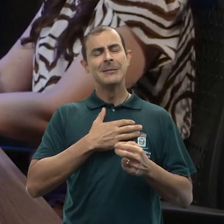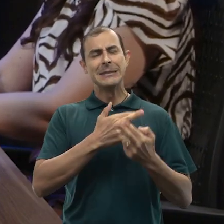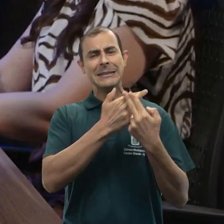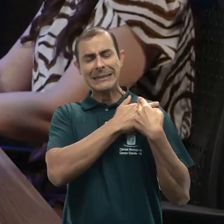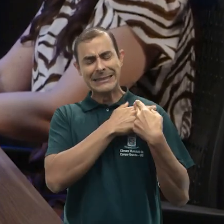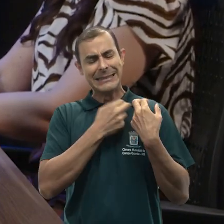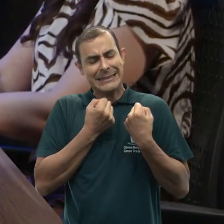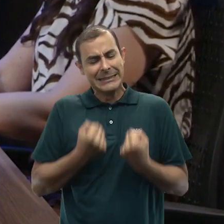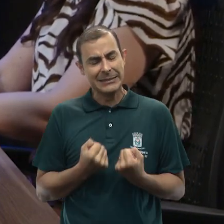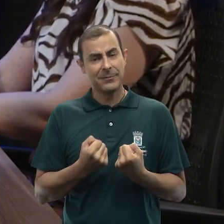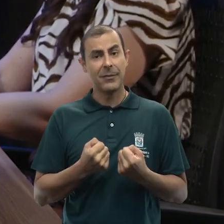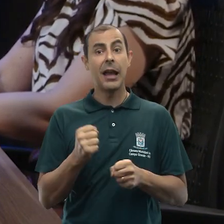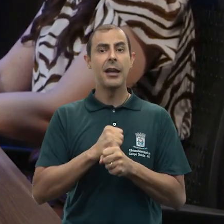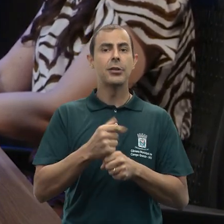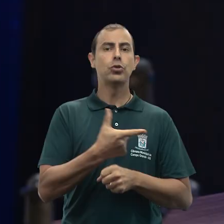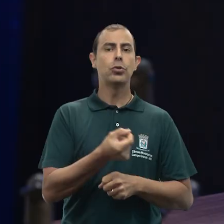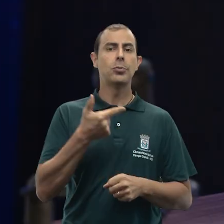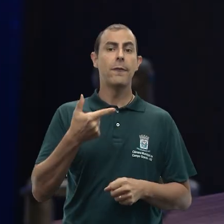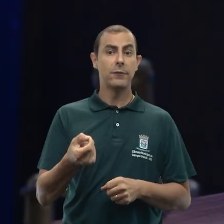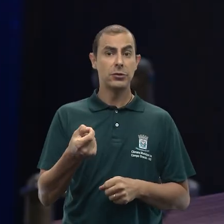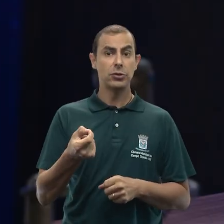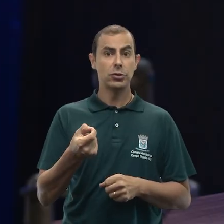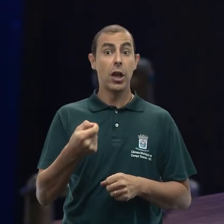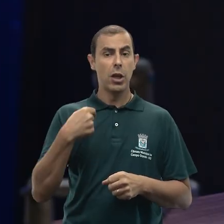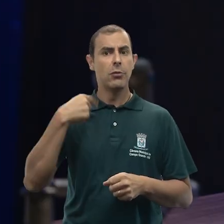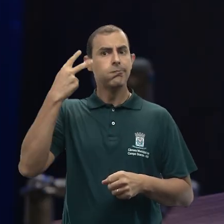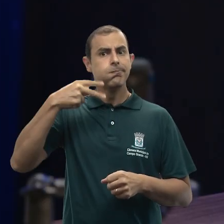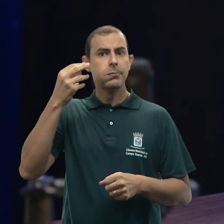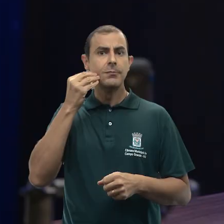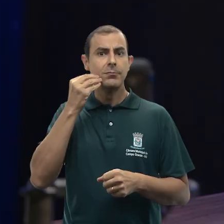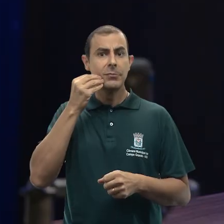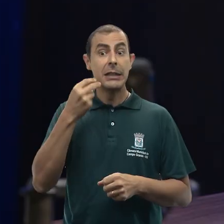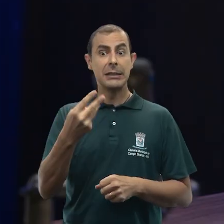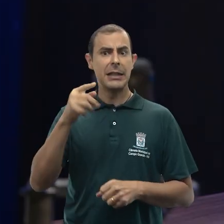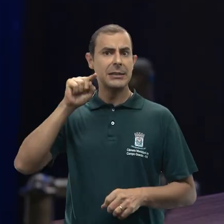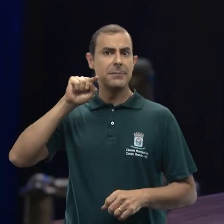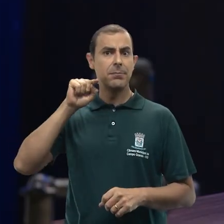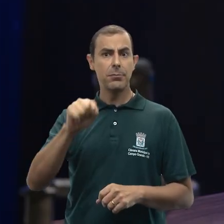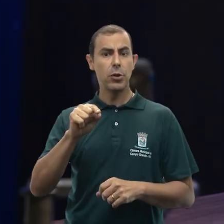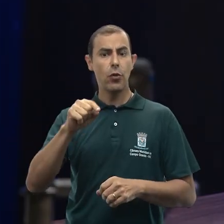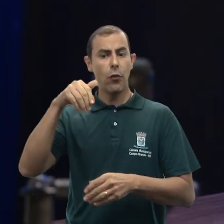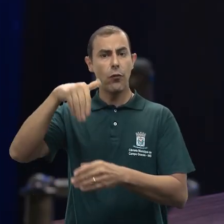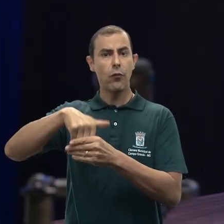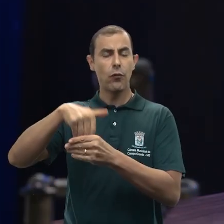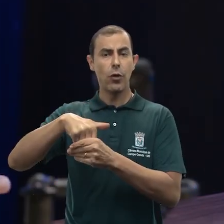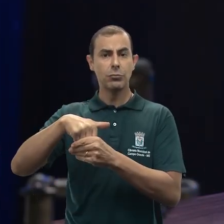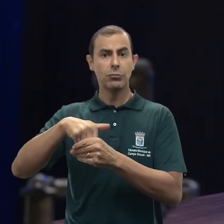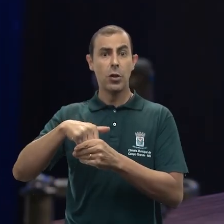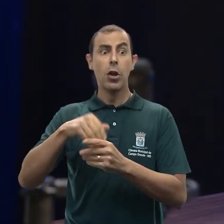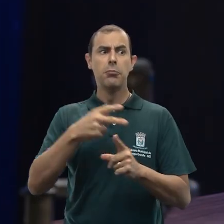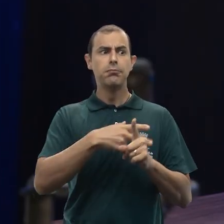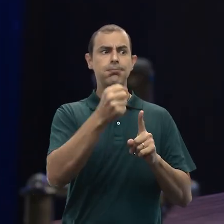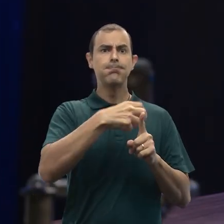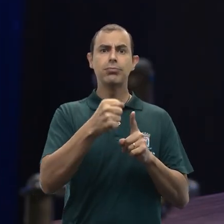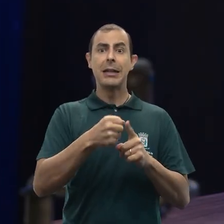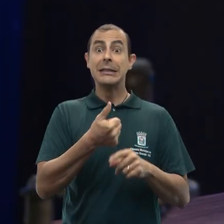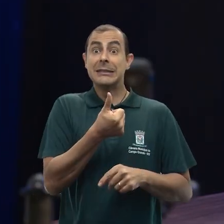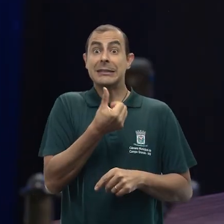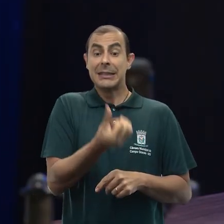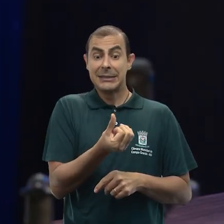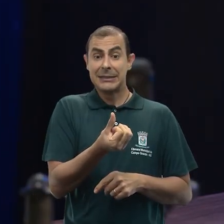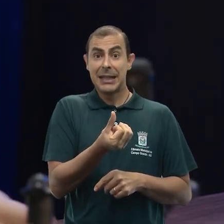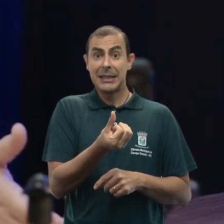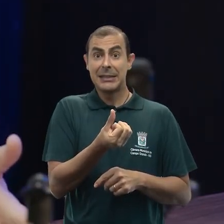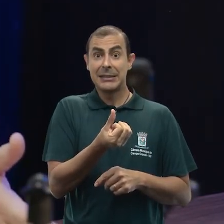responsabilidade. Em 2020 fui candidato a vereador, tive 3.000 votos, fui um dos mais votados, tive mais votos do que 16 vereadores da